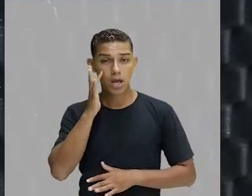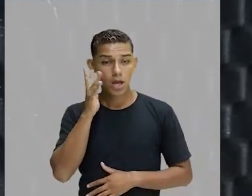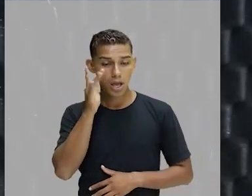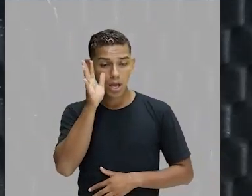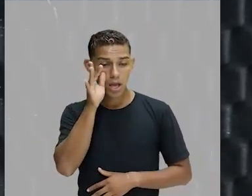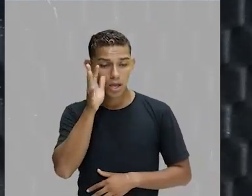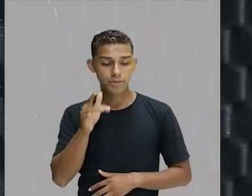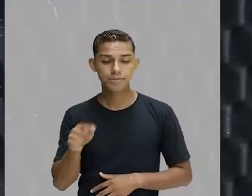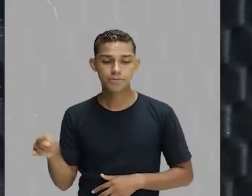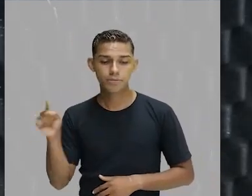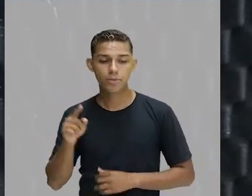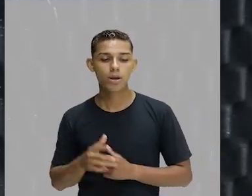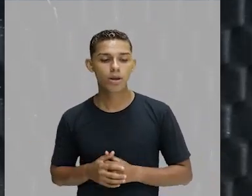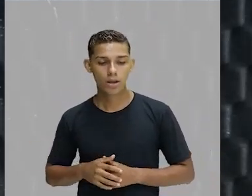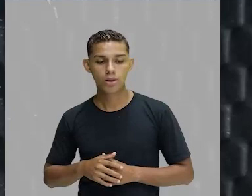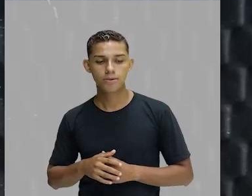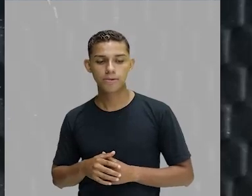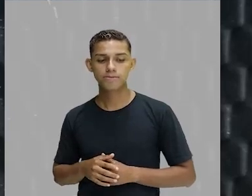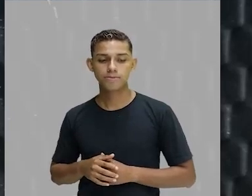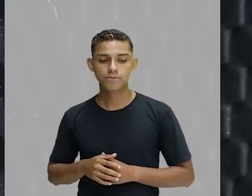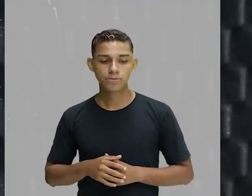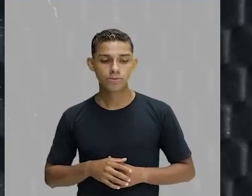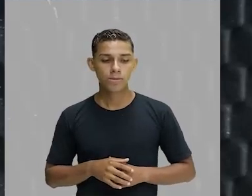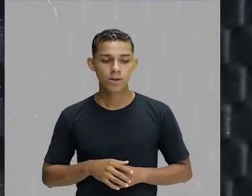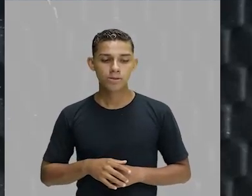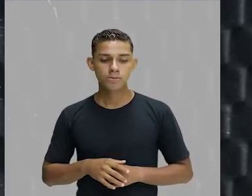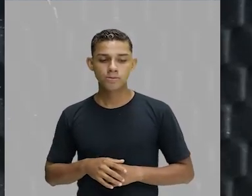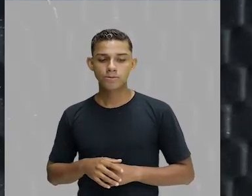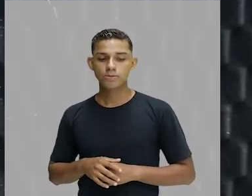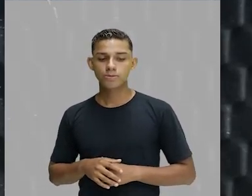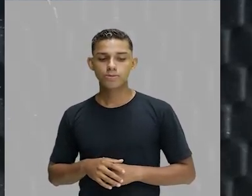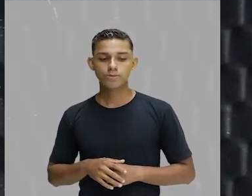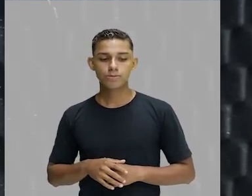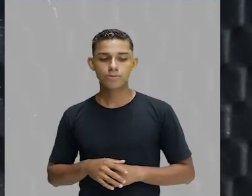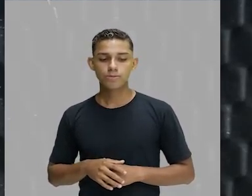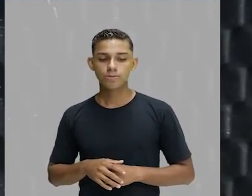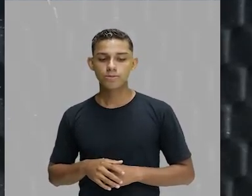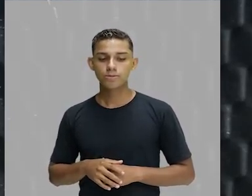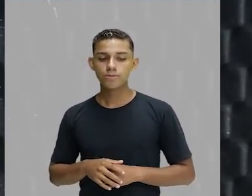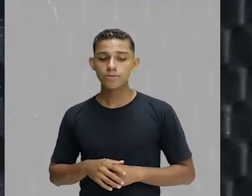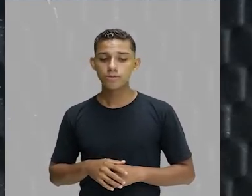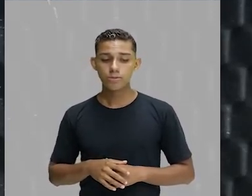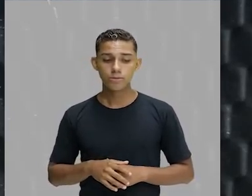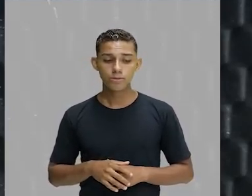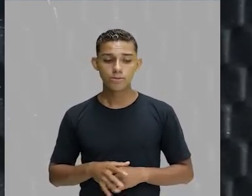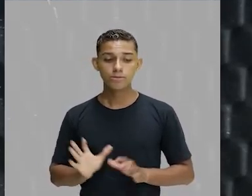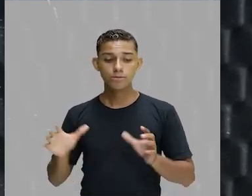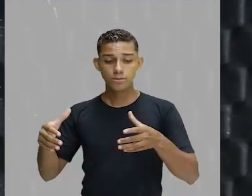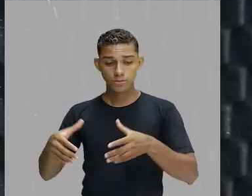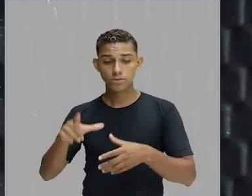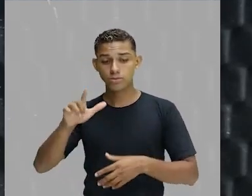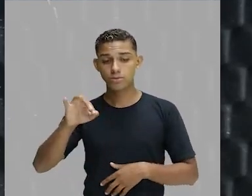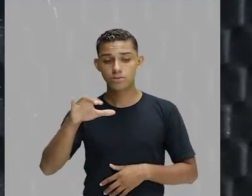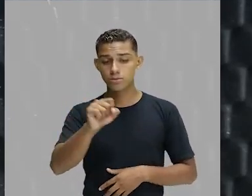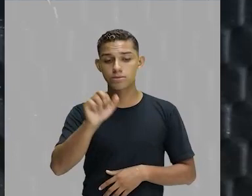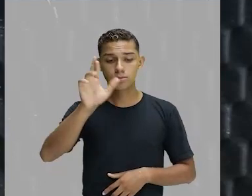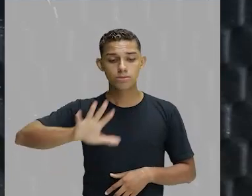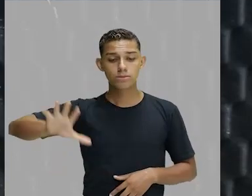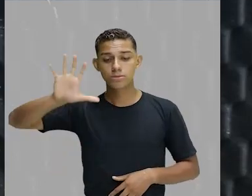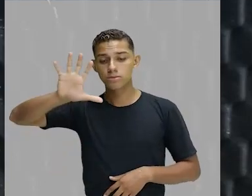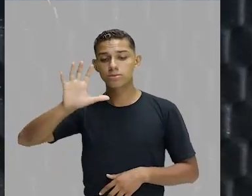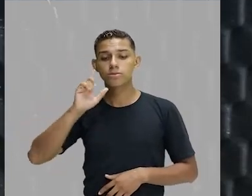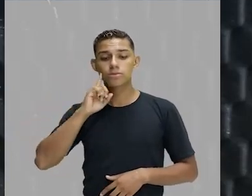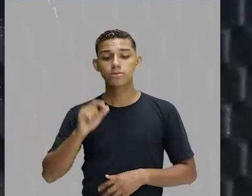spoiler. Lages, em Santa Catarina, acolhida na colônia, região das encostas da Serra Geral de